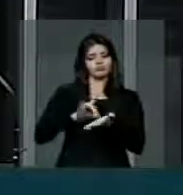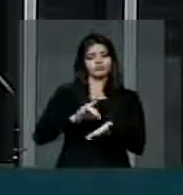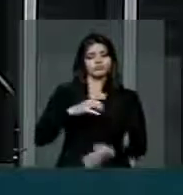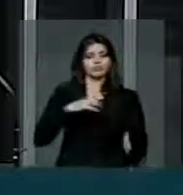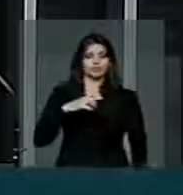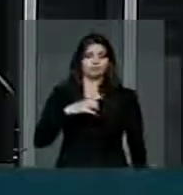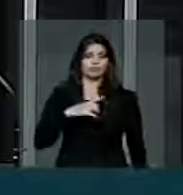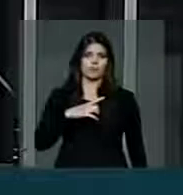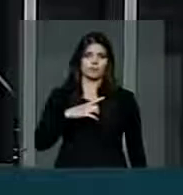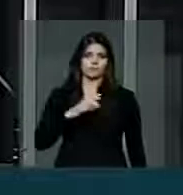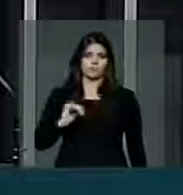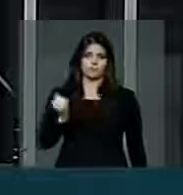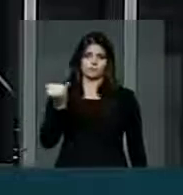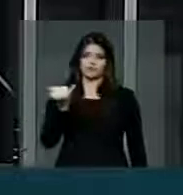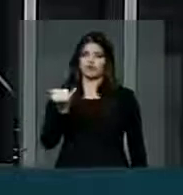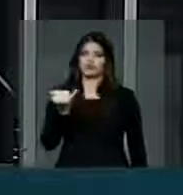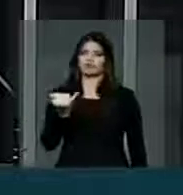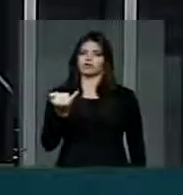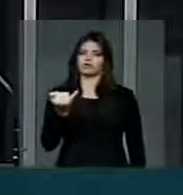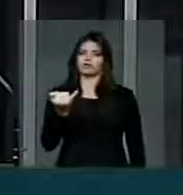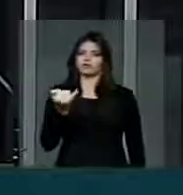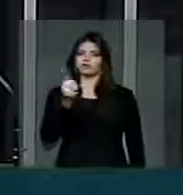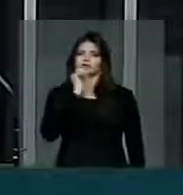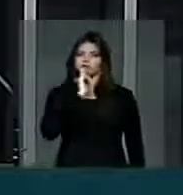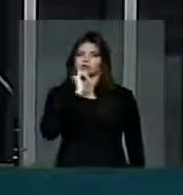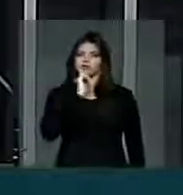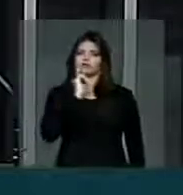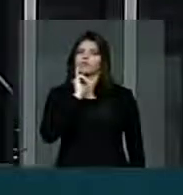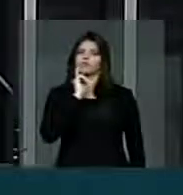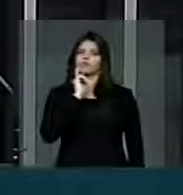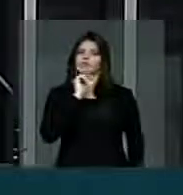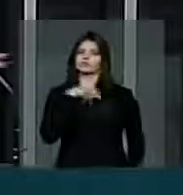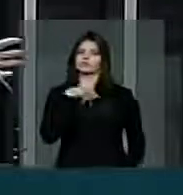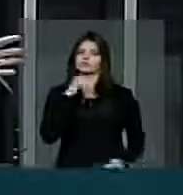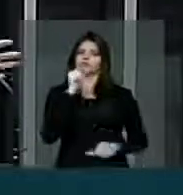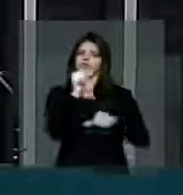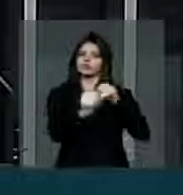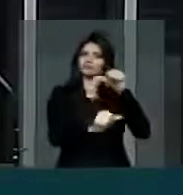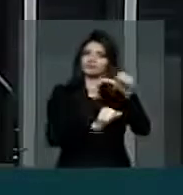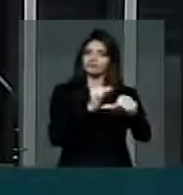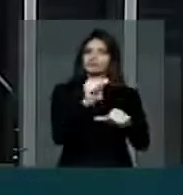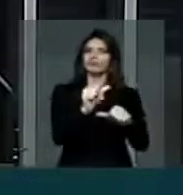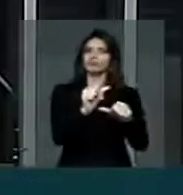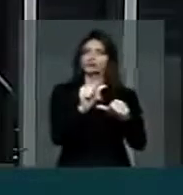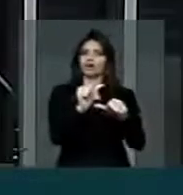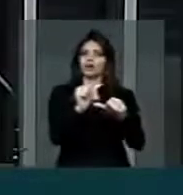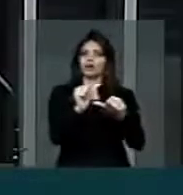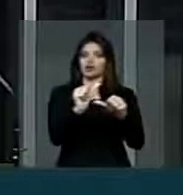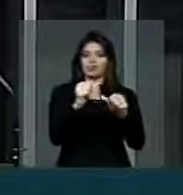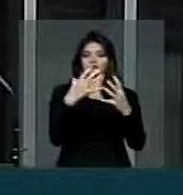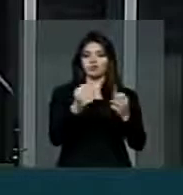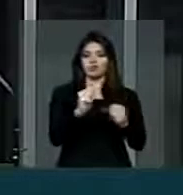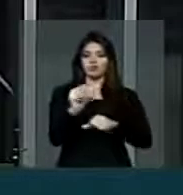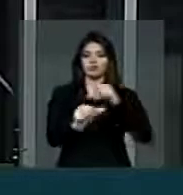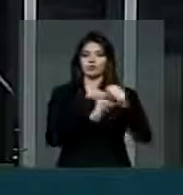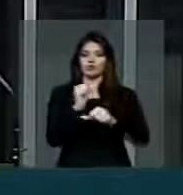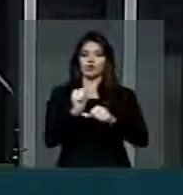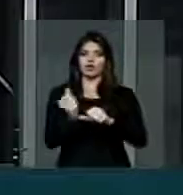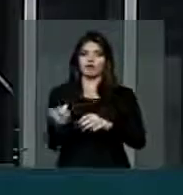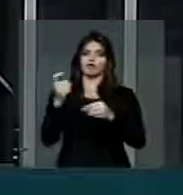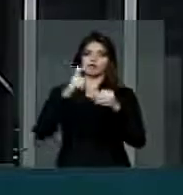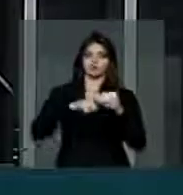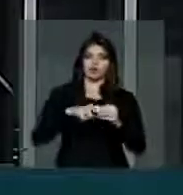tenha oportunidade para a ressocialização, não se poderá falar em prisão